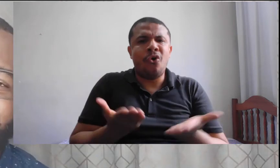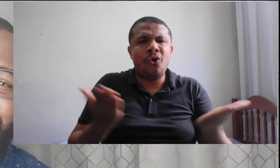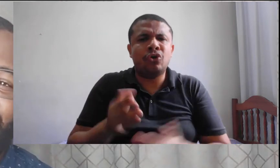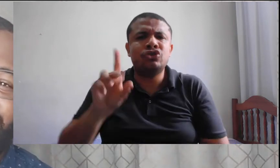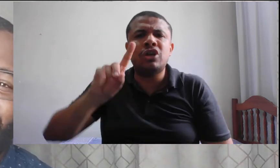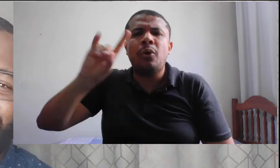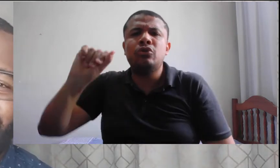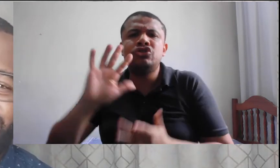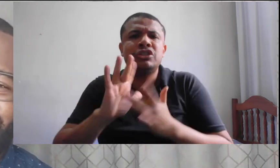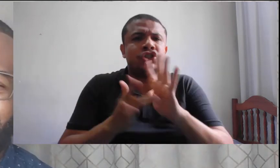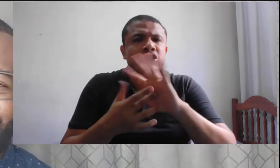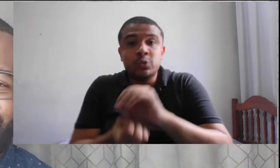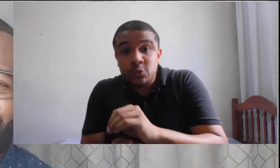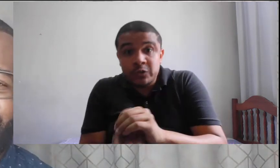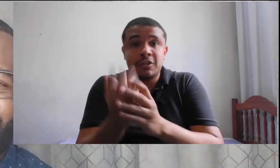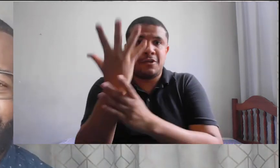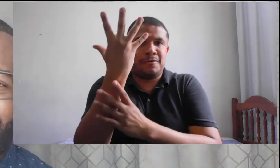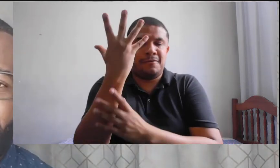Este é o dia que o Senhor fez.